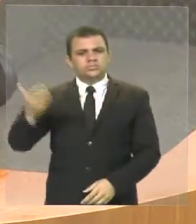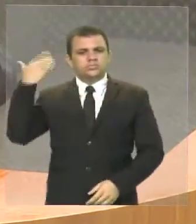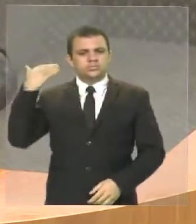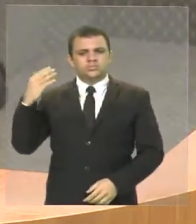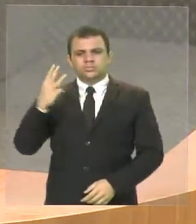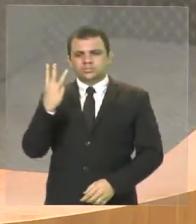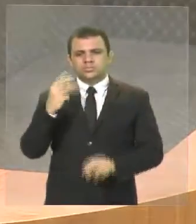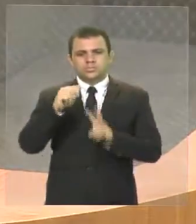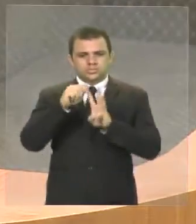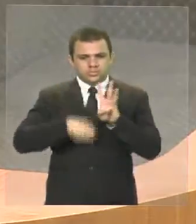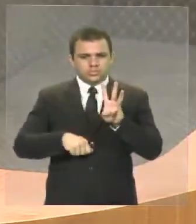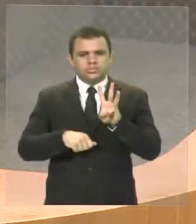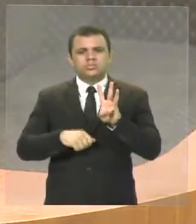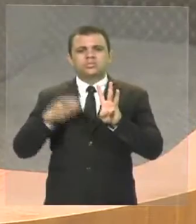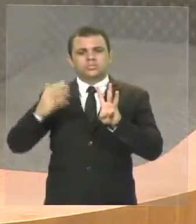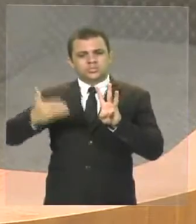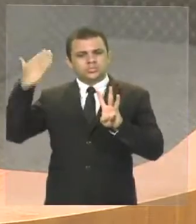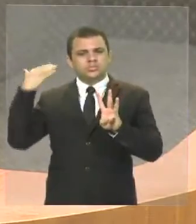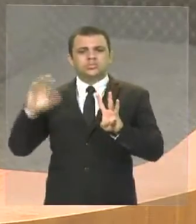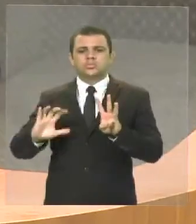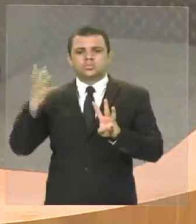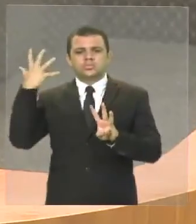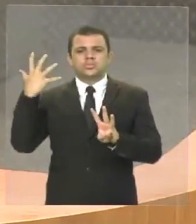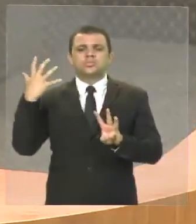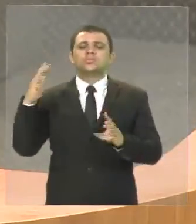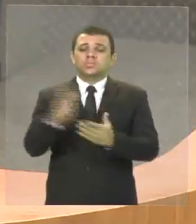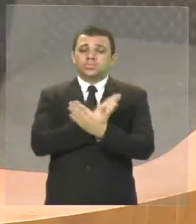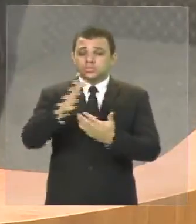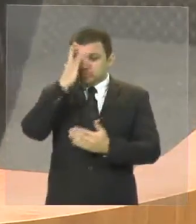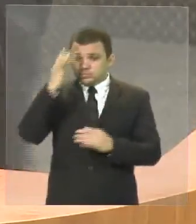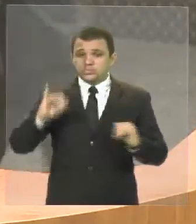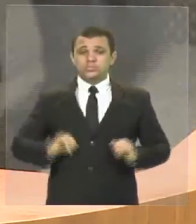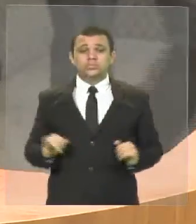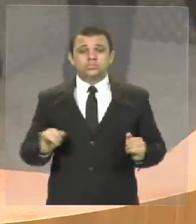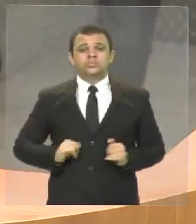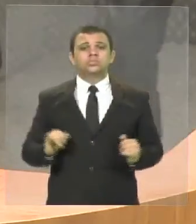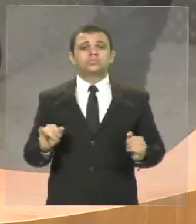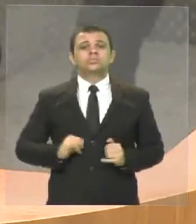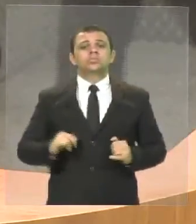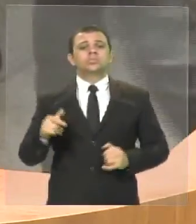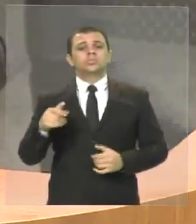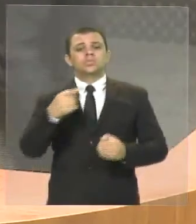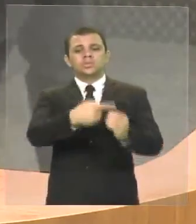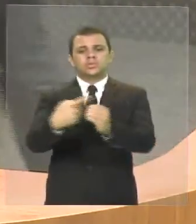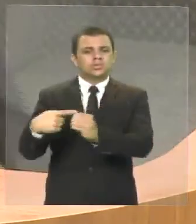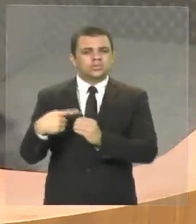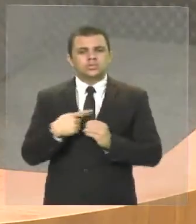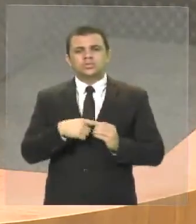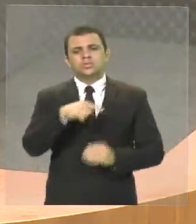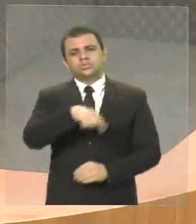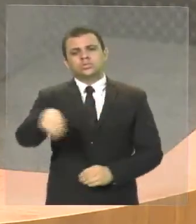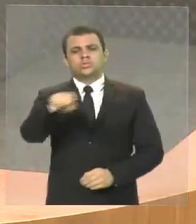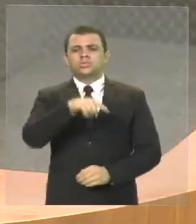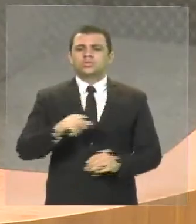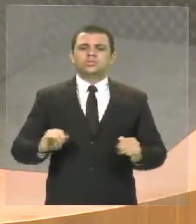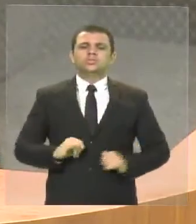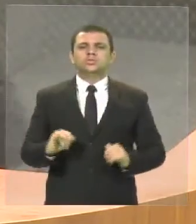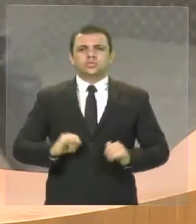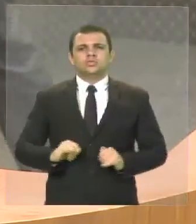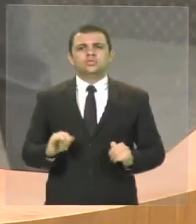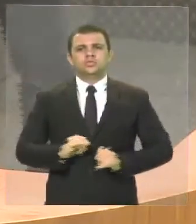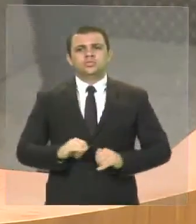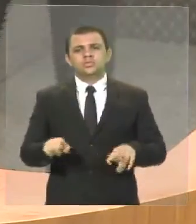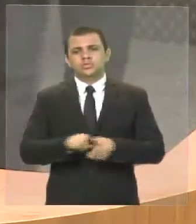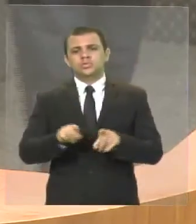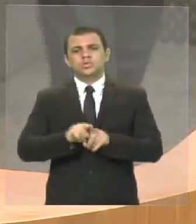meses de eleição e que alguns foram vítimas nas suas cidades, nos seus municípios, e o que